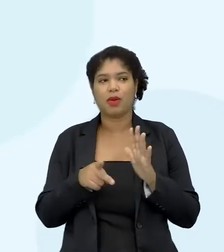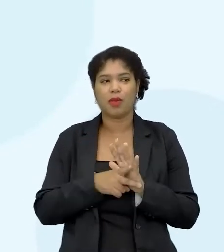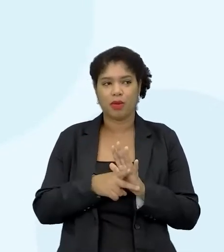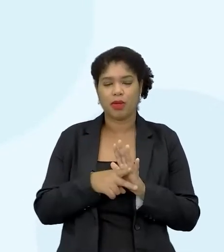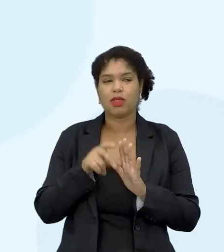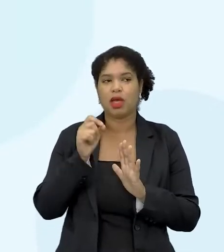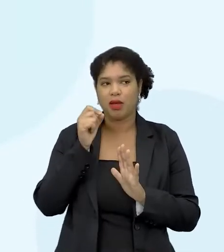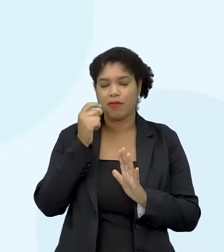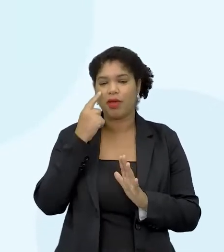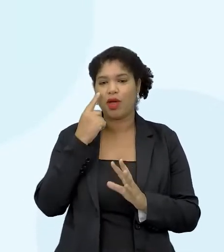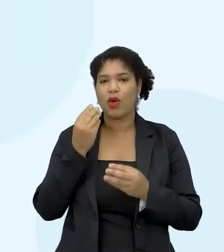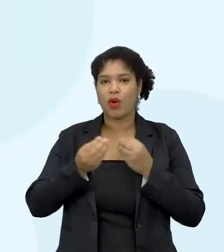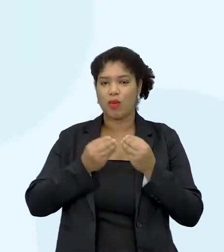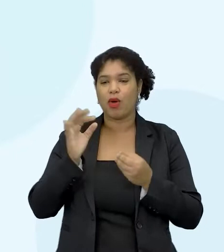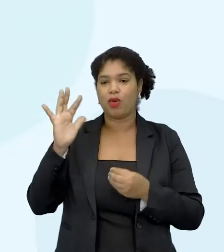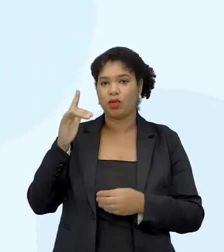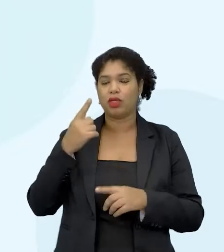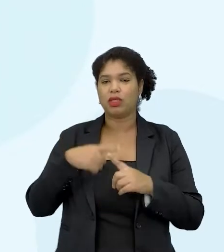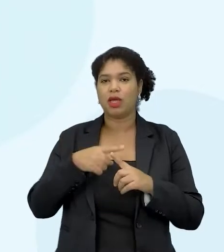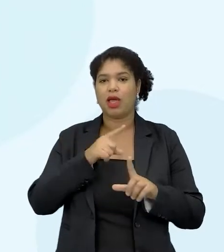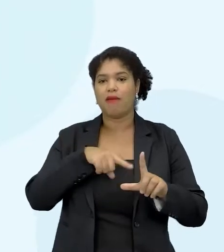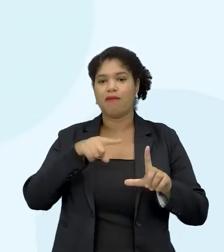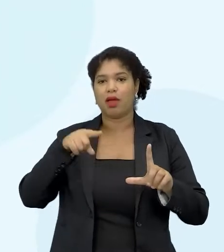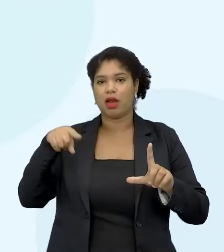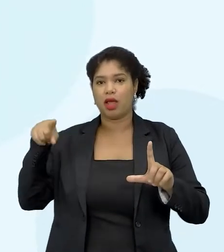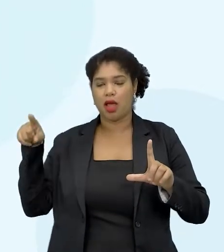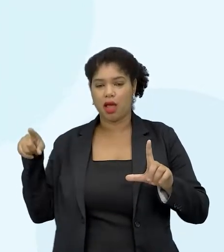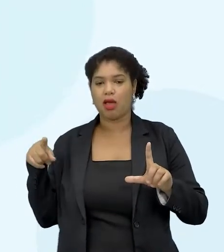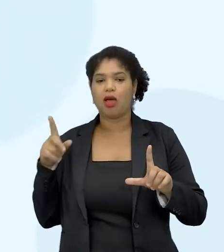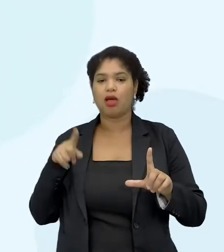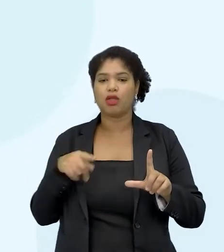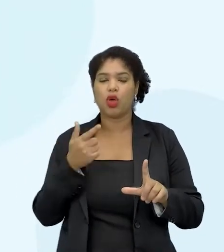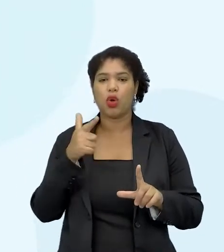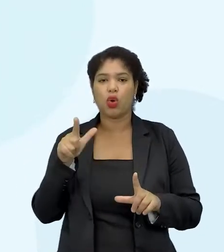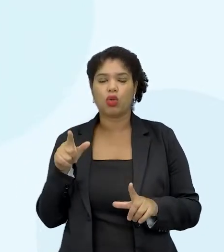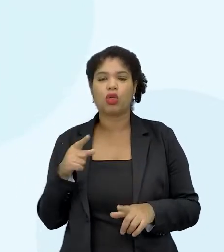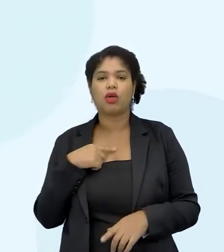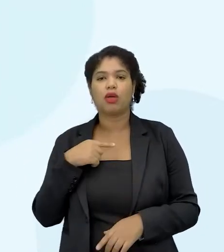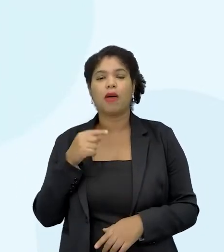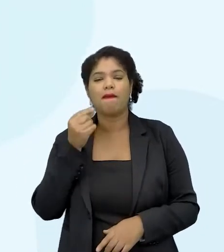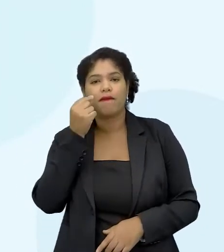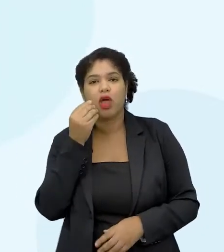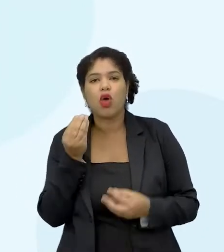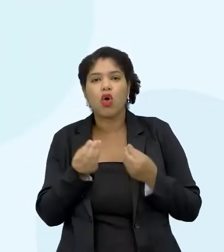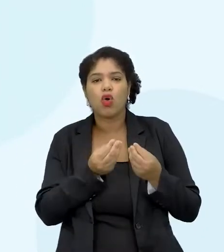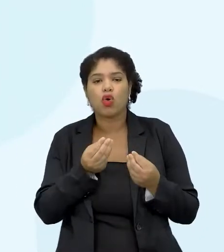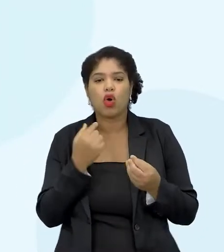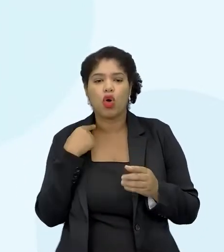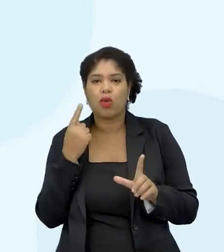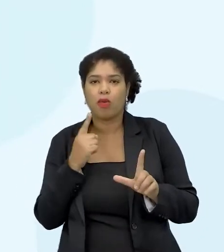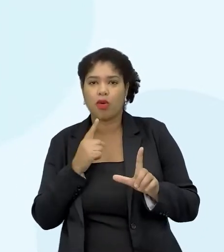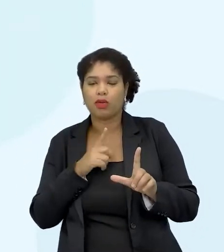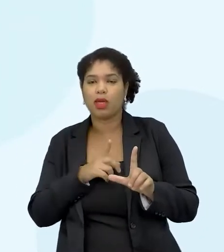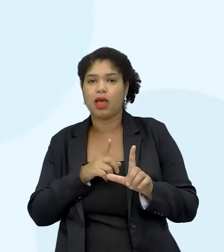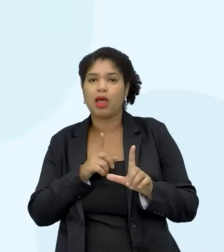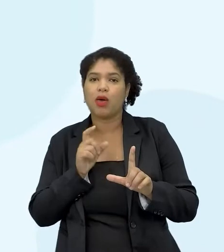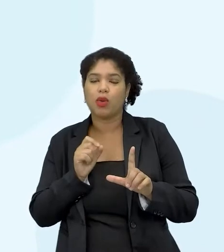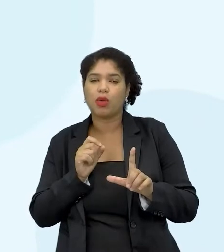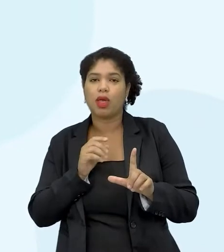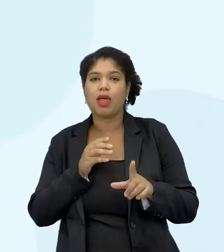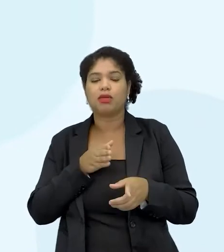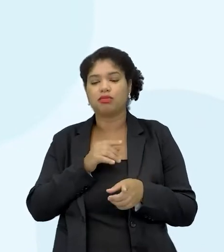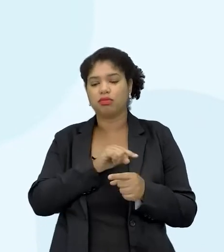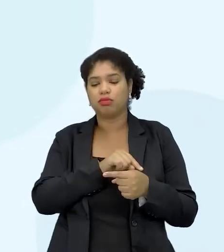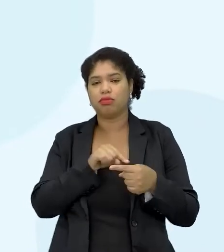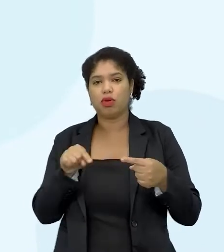aulas anteriores, sempre que você variar aqui, ó, o vertical com o horizontal, você vai ter sempre um valor